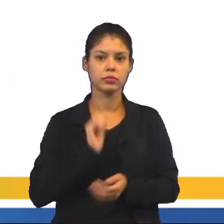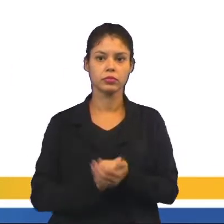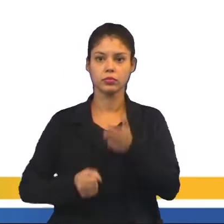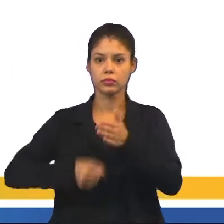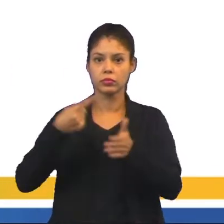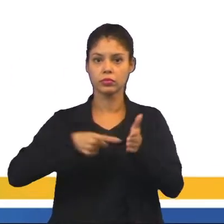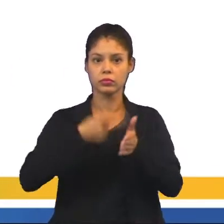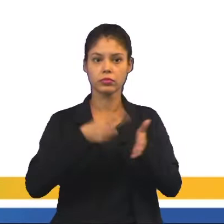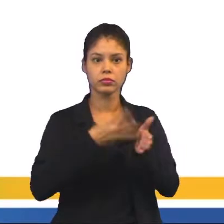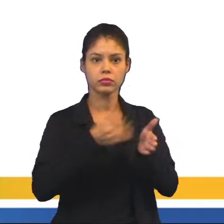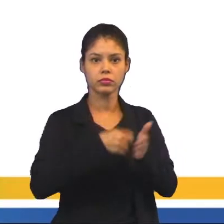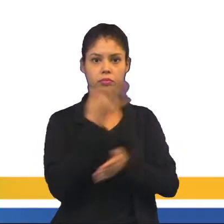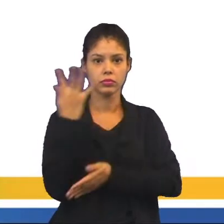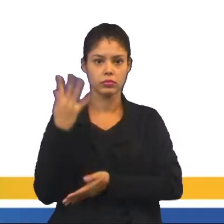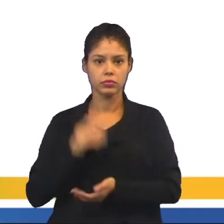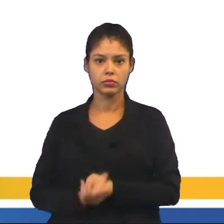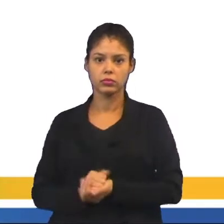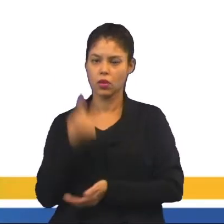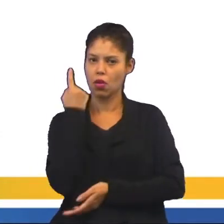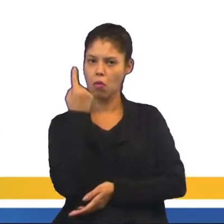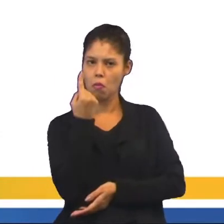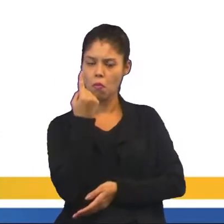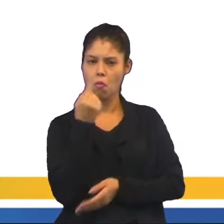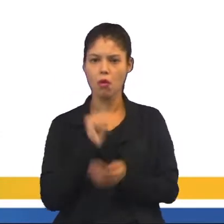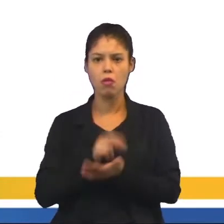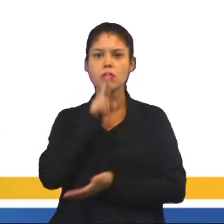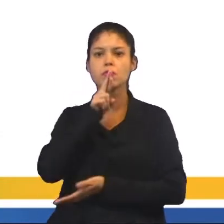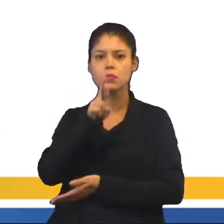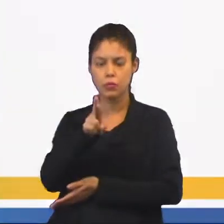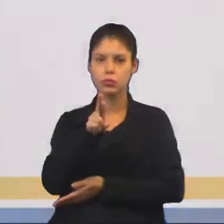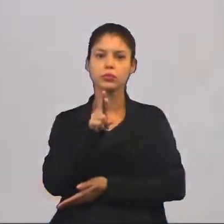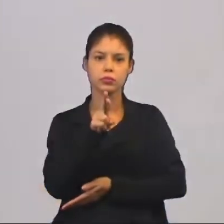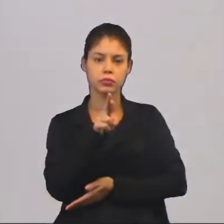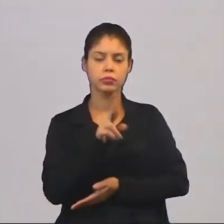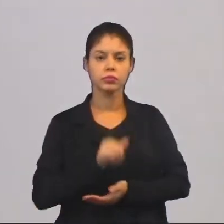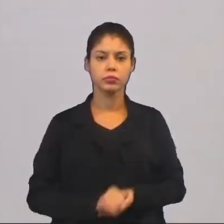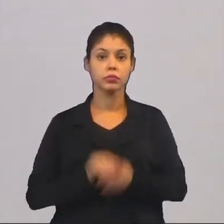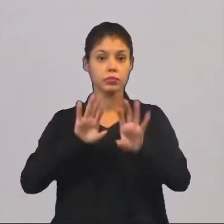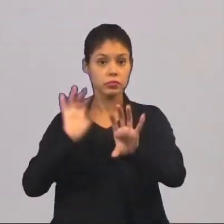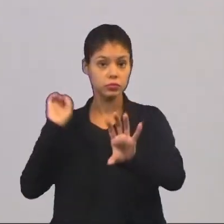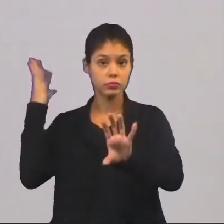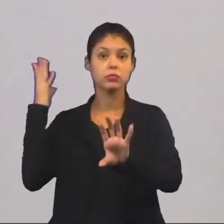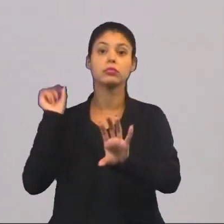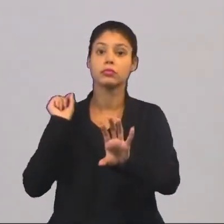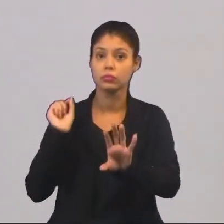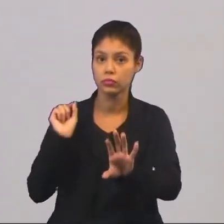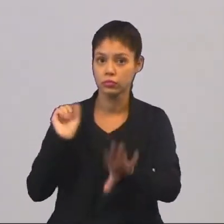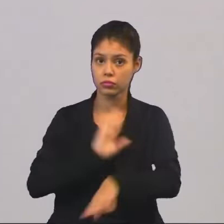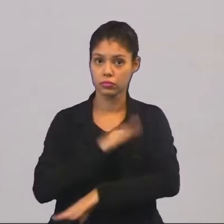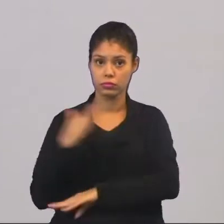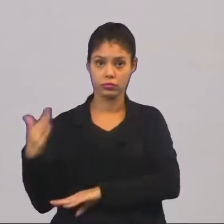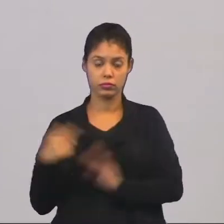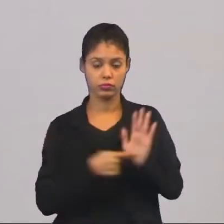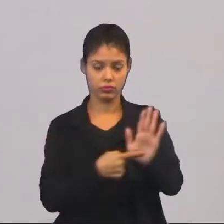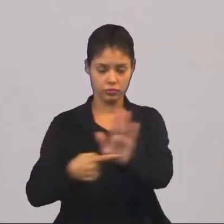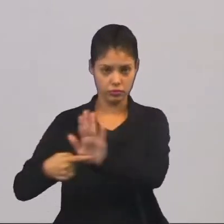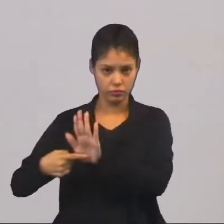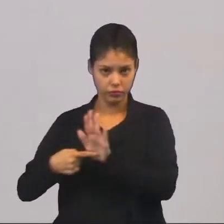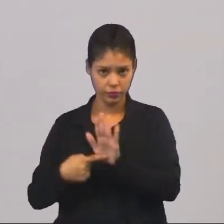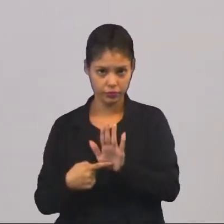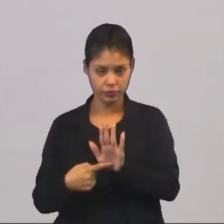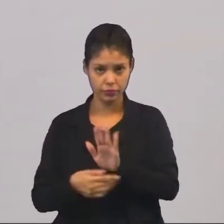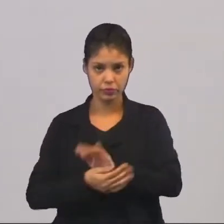porcentagem de vezes em que uma resposta, tá, pessoal? Nesse caso aí, quando ele fala, ele